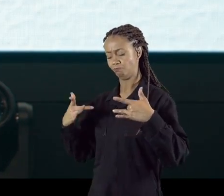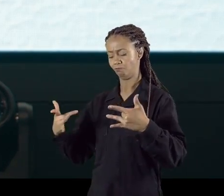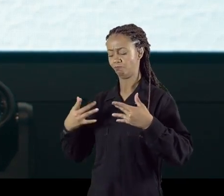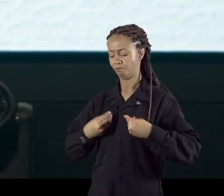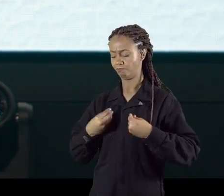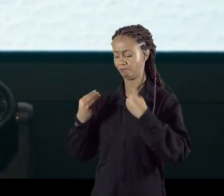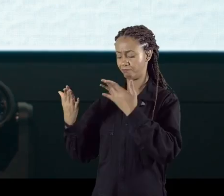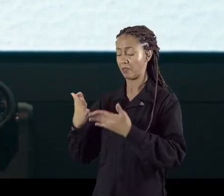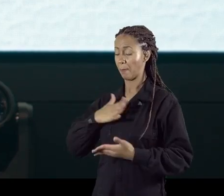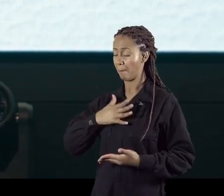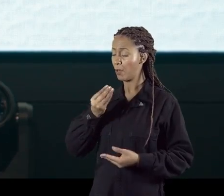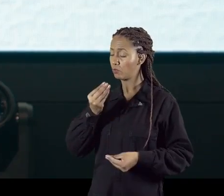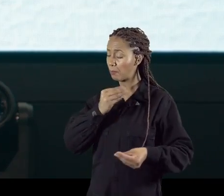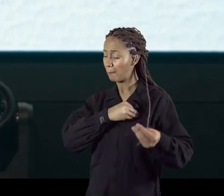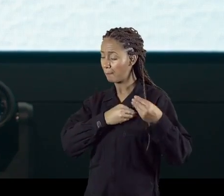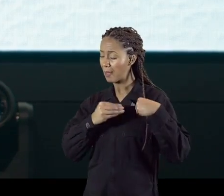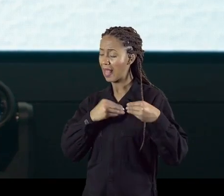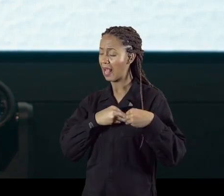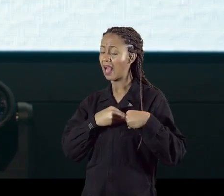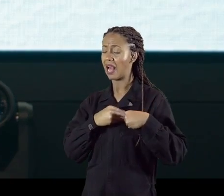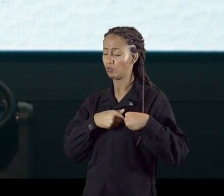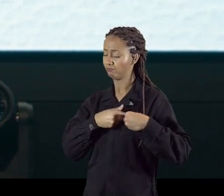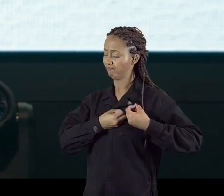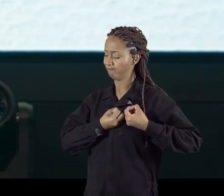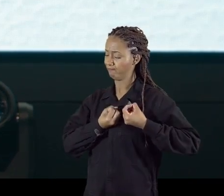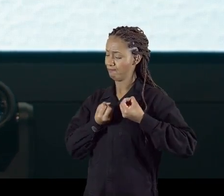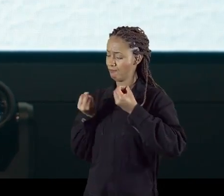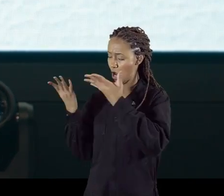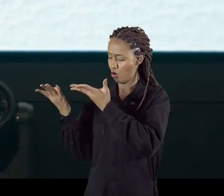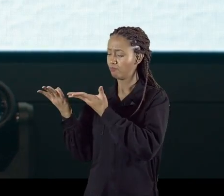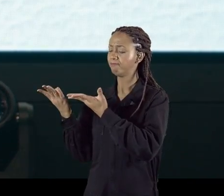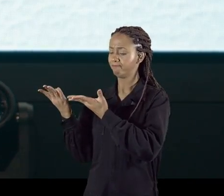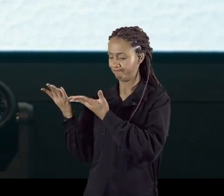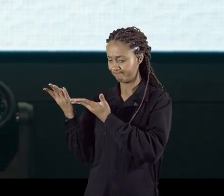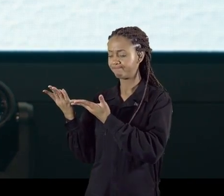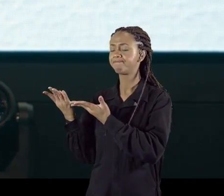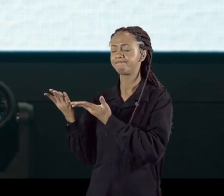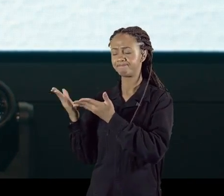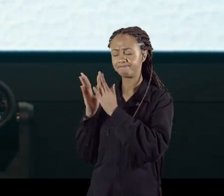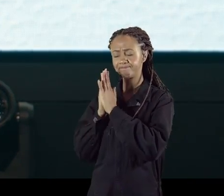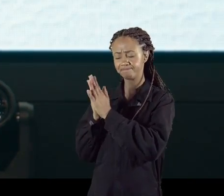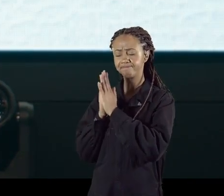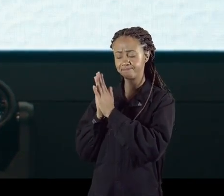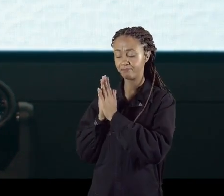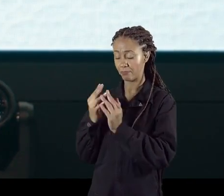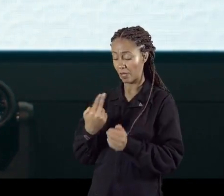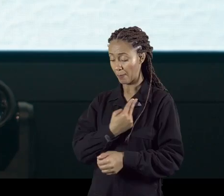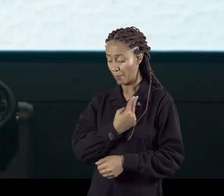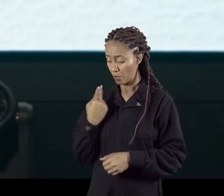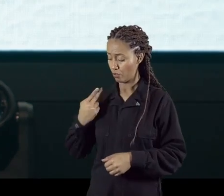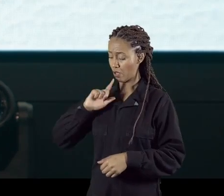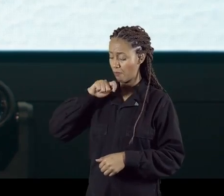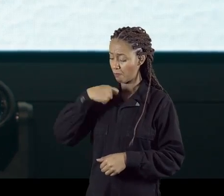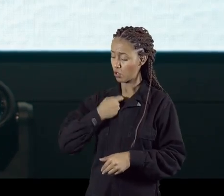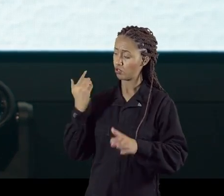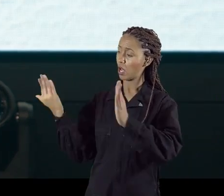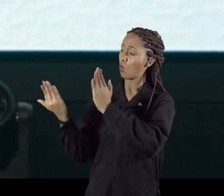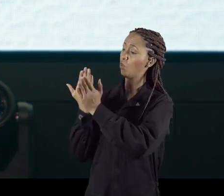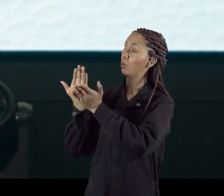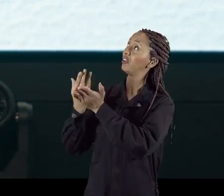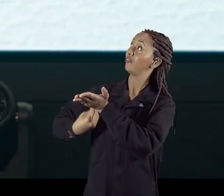e eu confesso os meus pecados e eu te peço escreve o meu nome no livro da